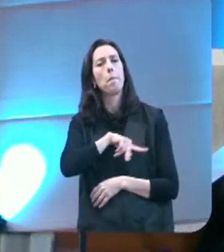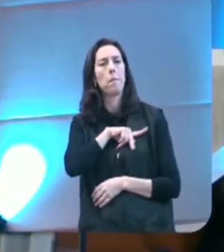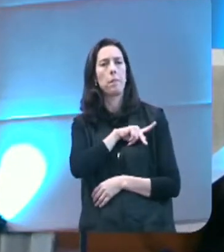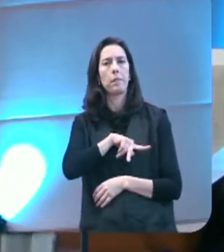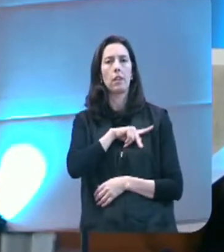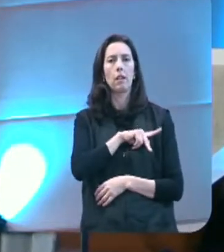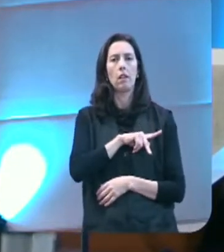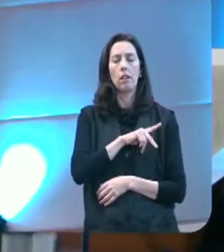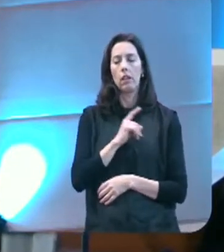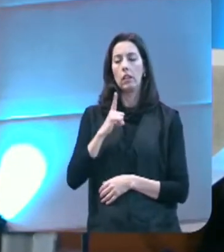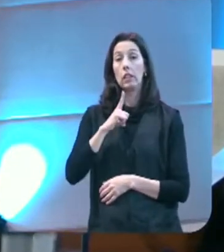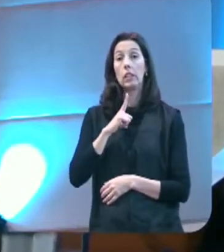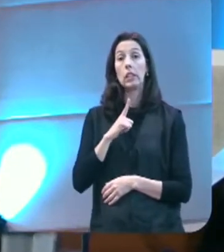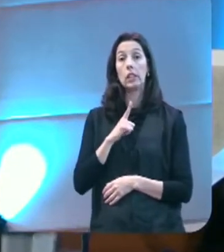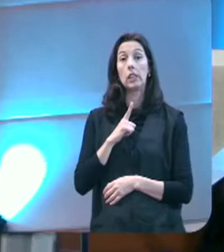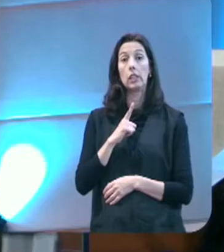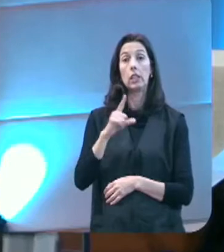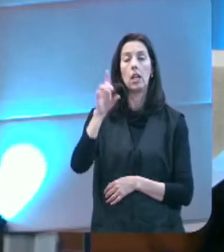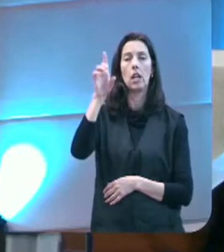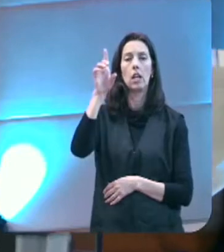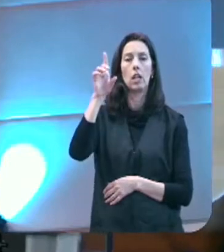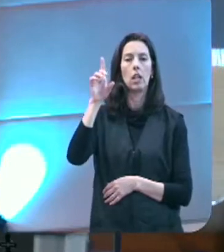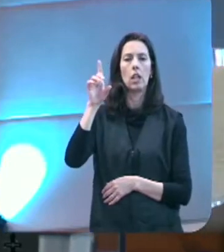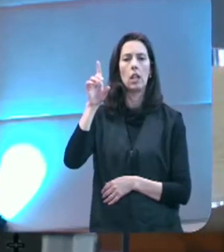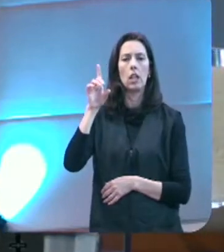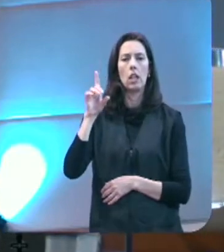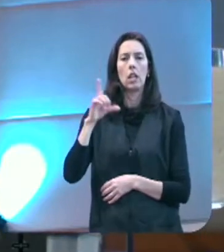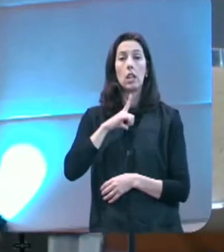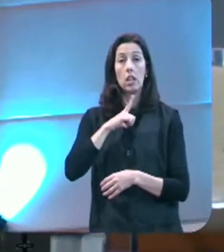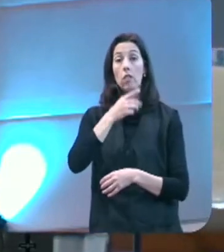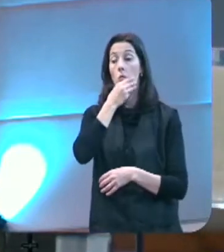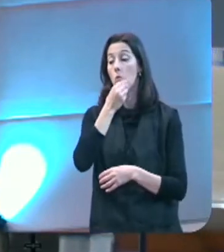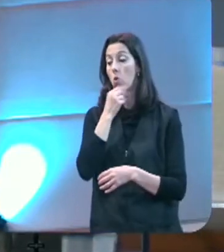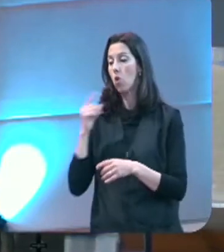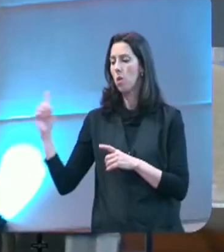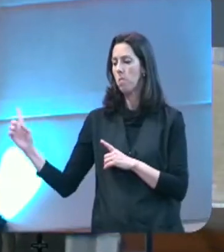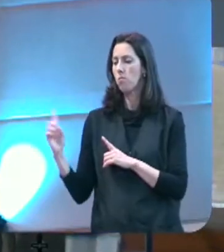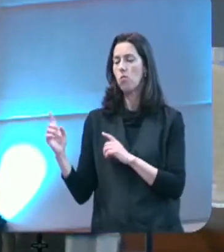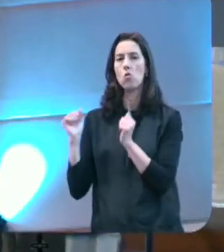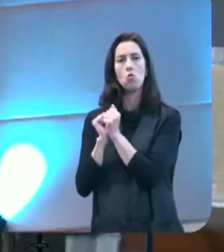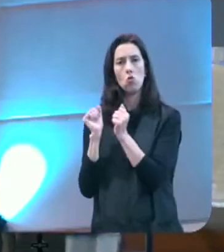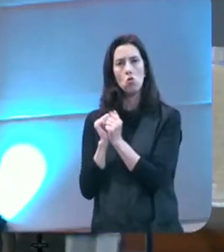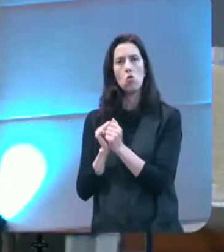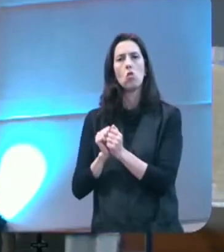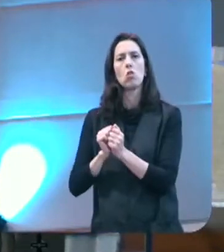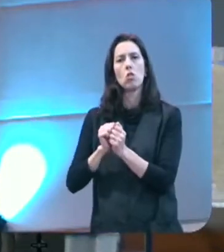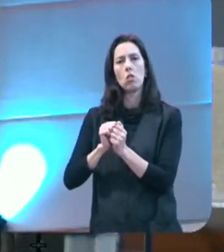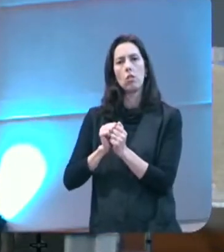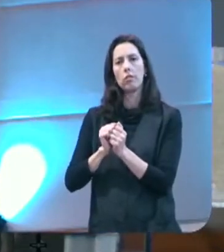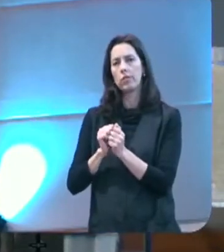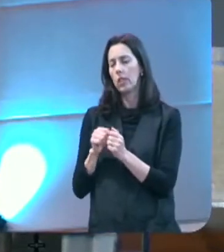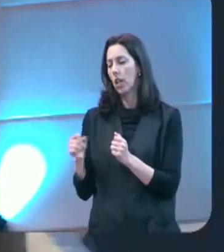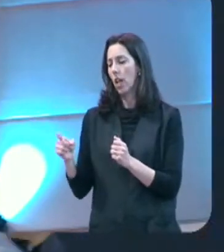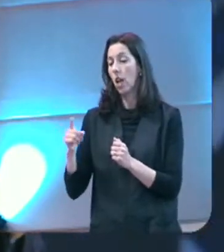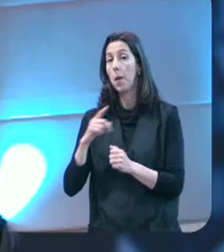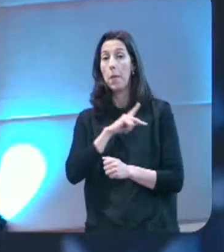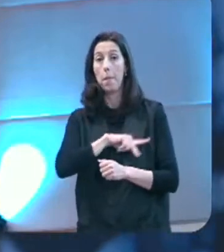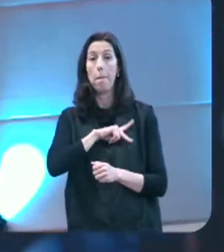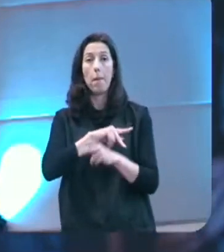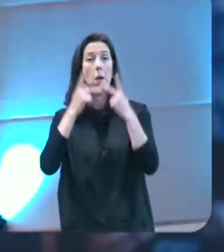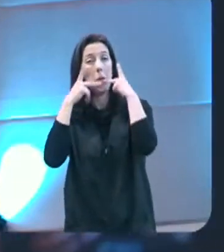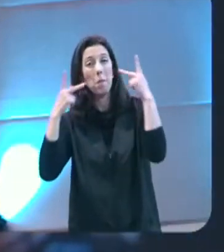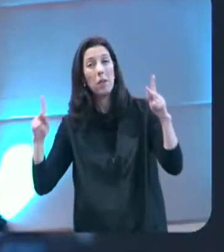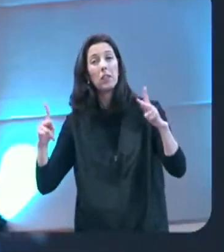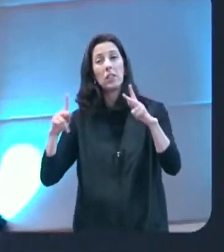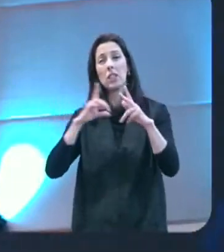serviu ao lado de Paulo, ele viu os milagres, ele viu um homem cheio do Espírito Santo, ele ouviu testemunhos de conversão, por exemplo, a conversão